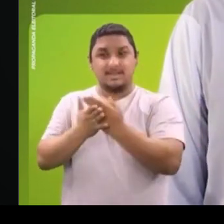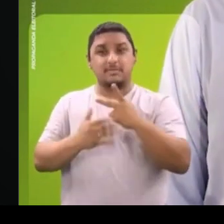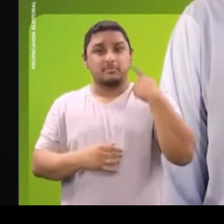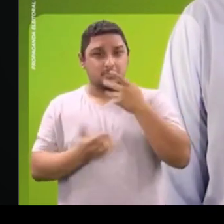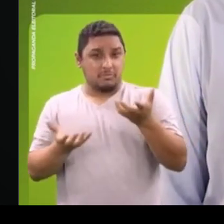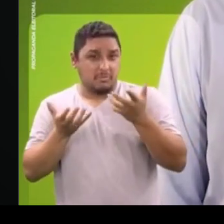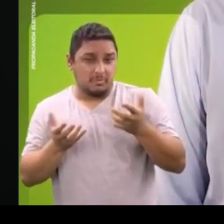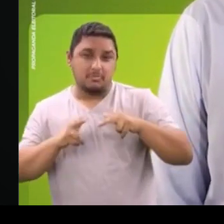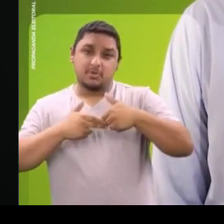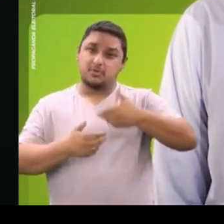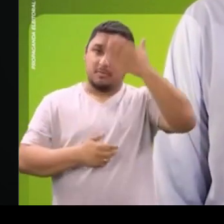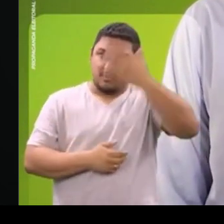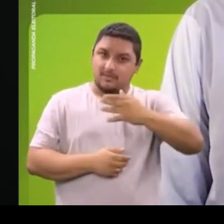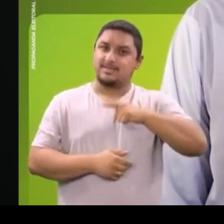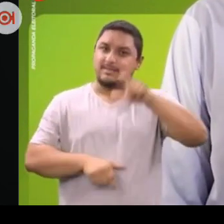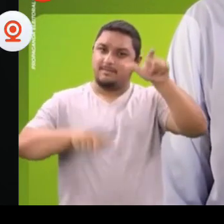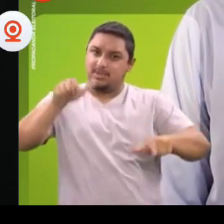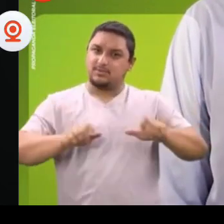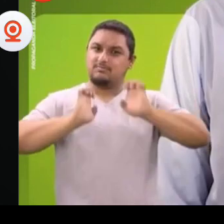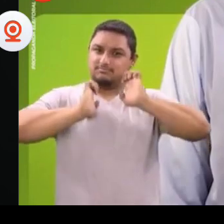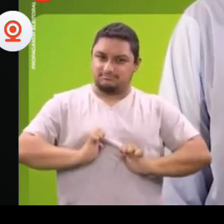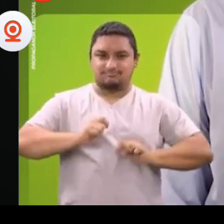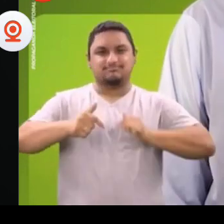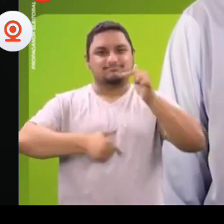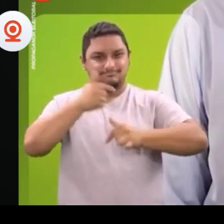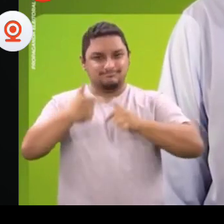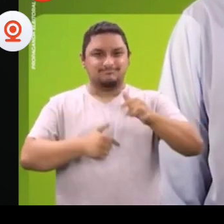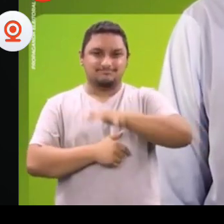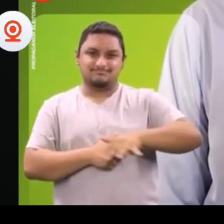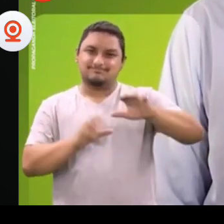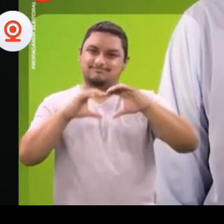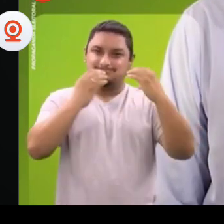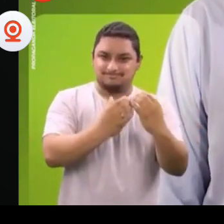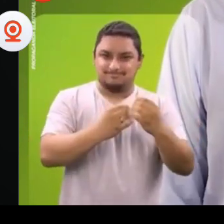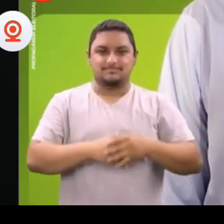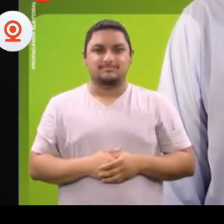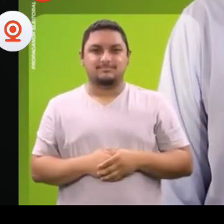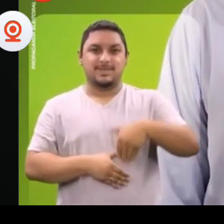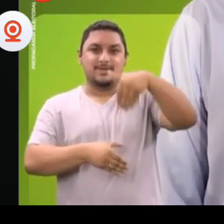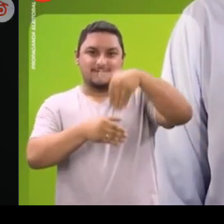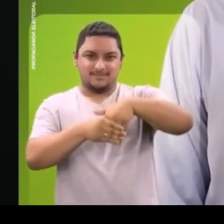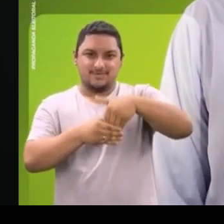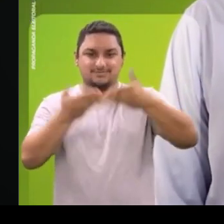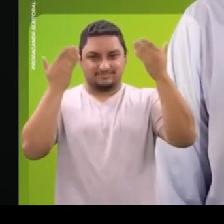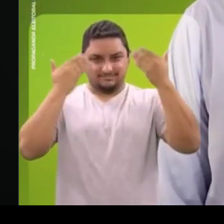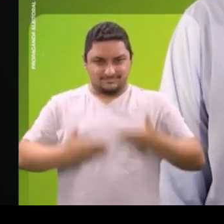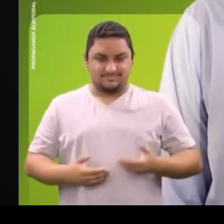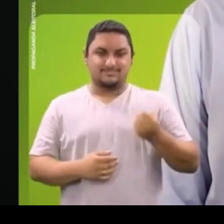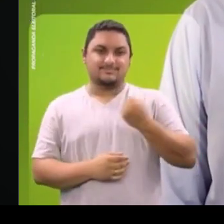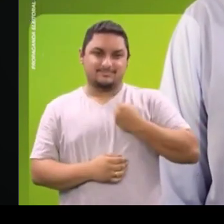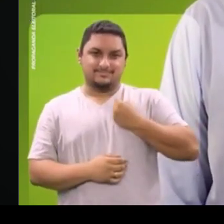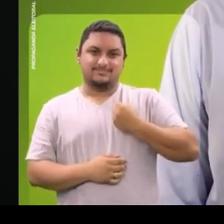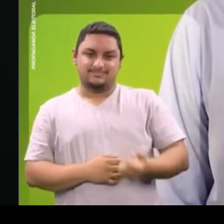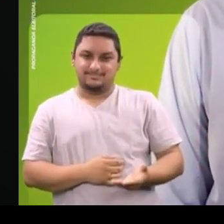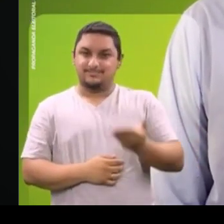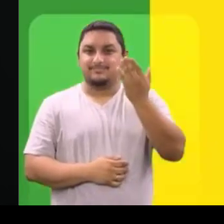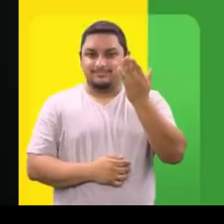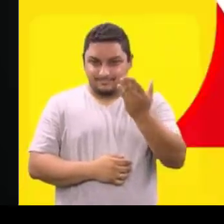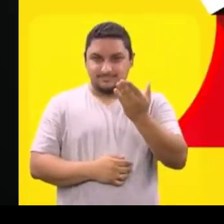política, provando que tem pessoas honestas querendo trabalhar em prol das comunidades. Vote